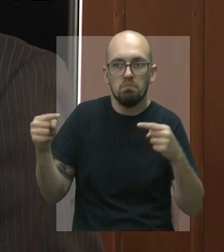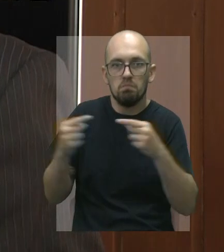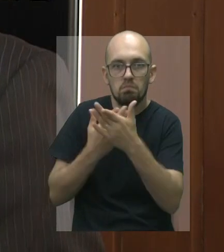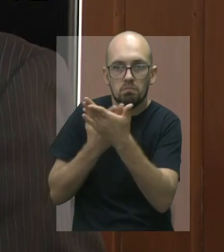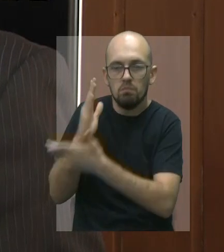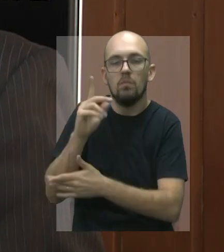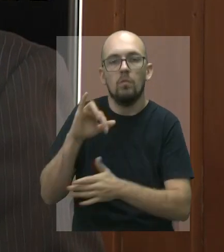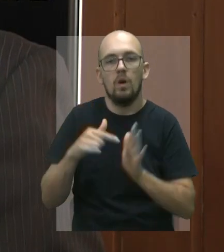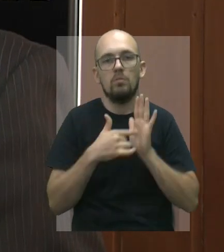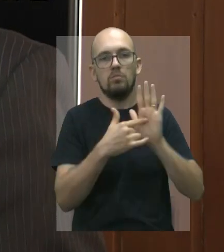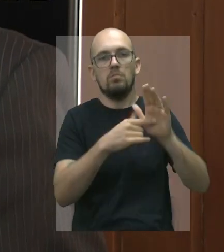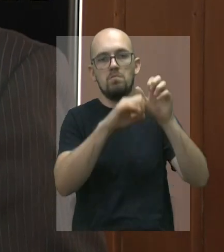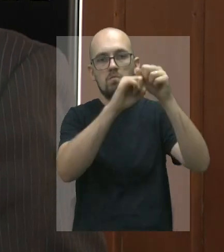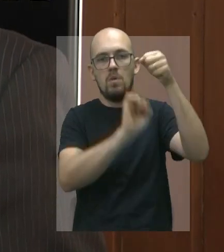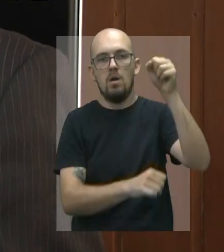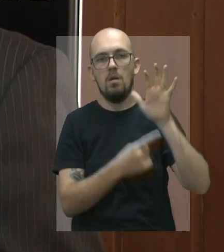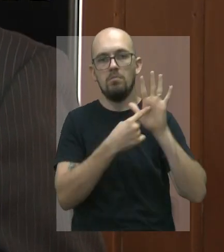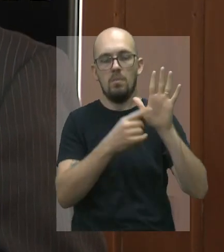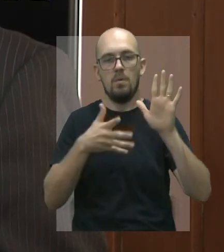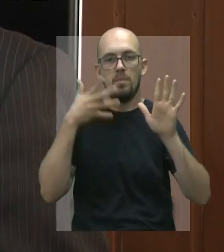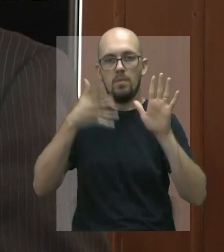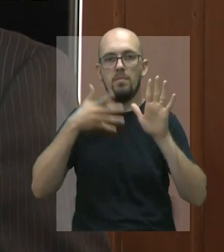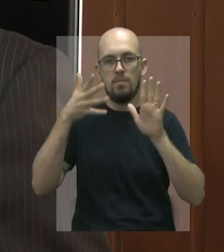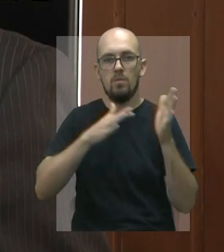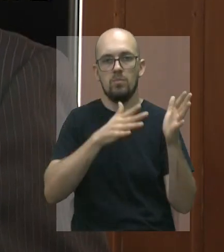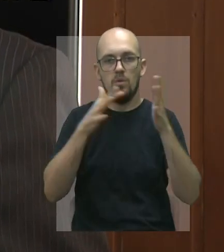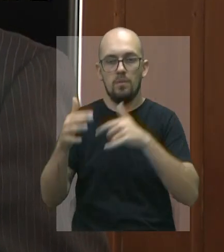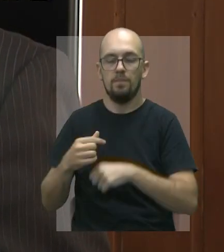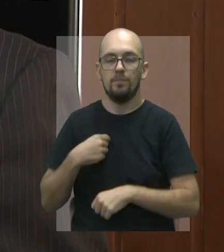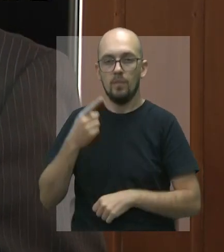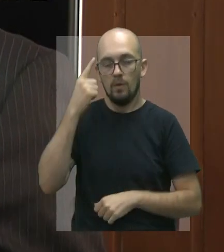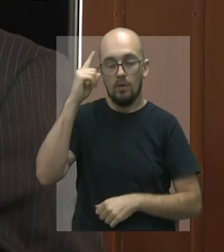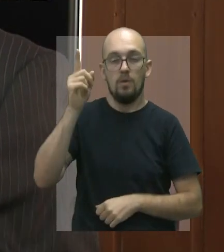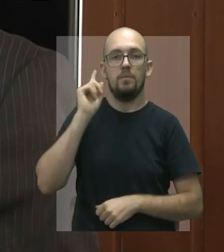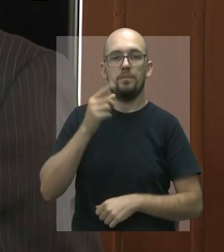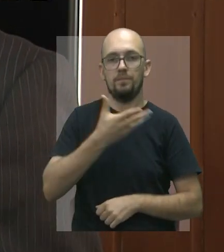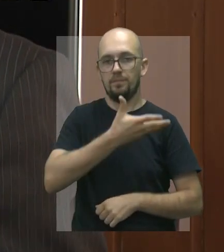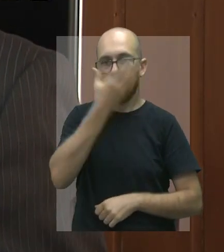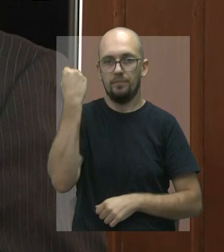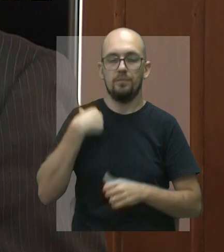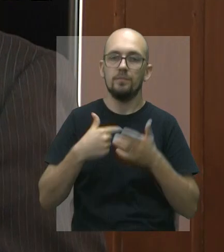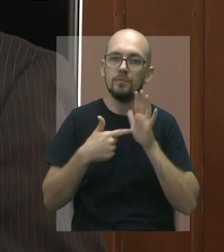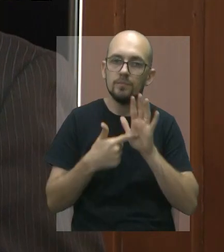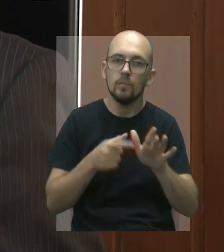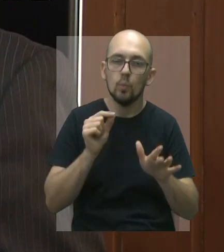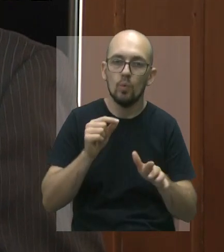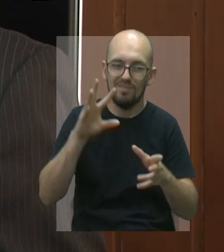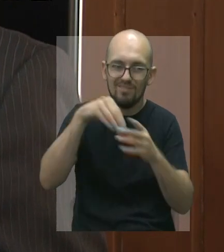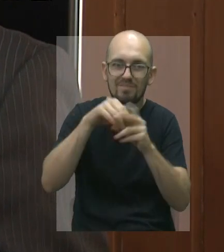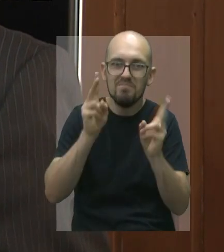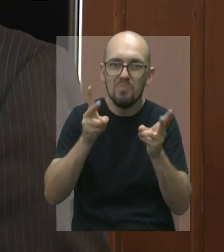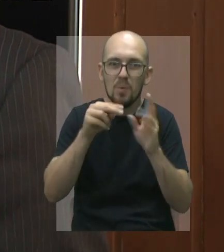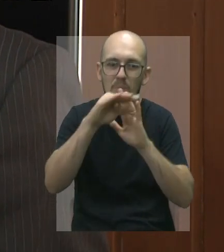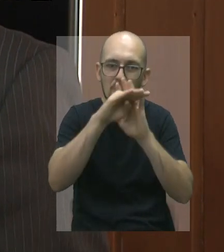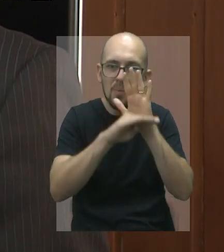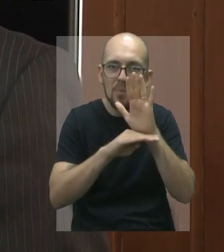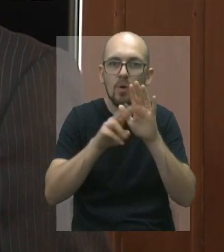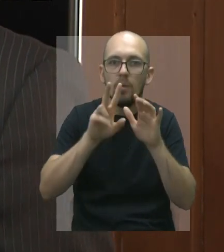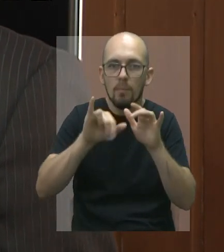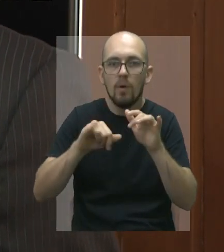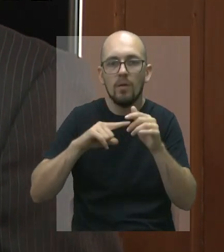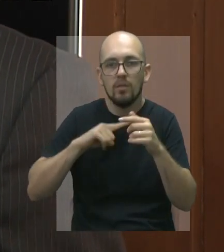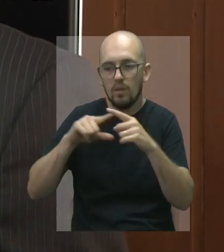ao final. Eu esqueci de mencionar ainda, dentro desse evento, criado